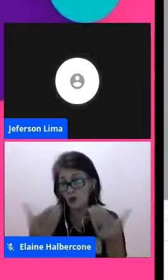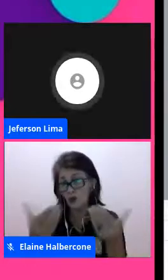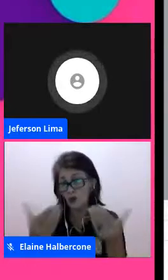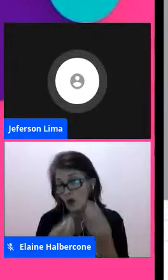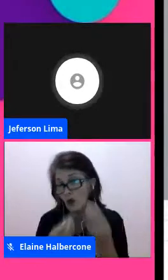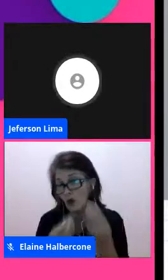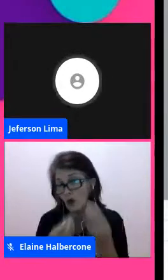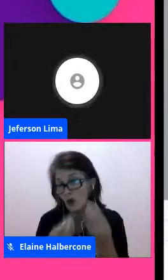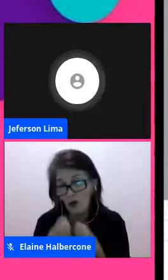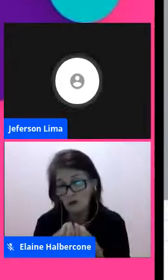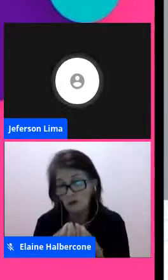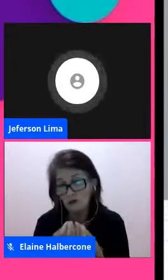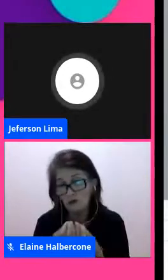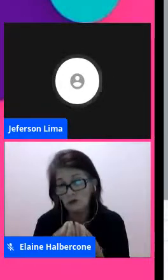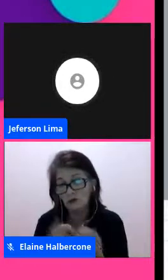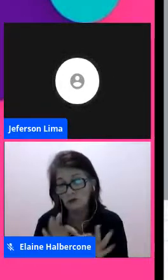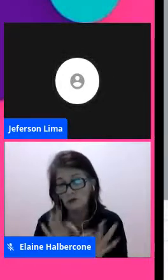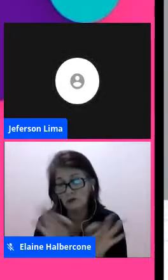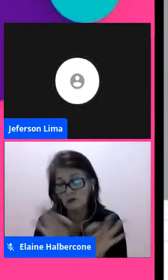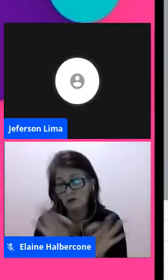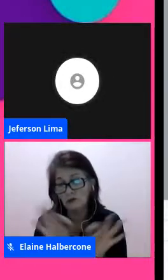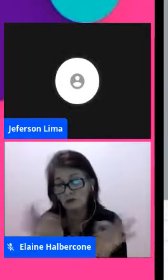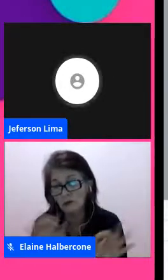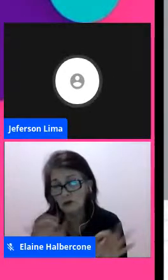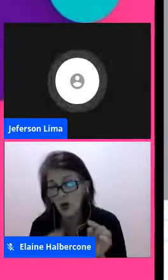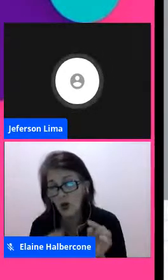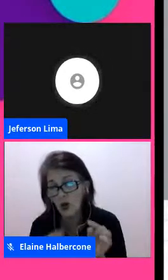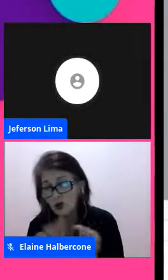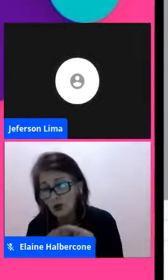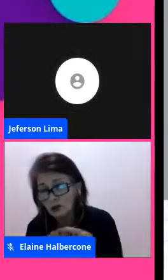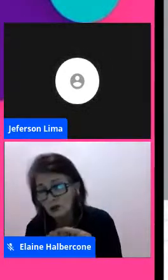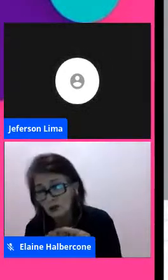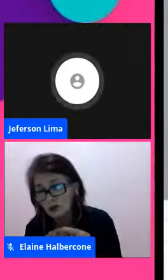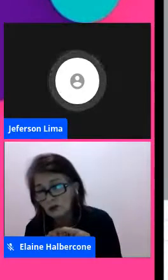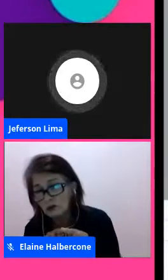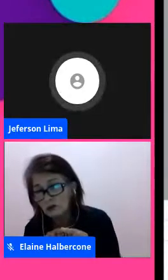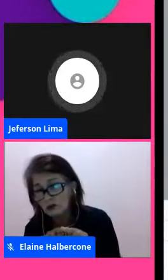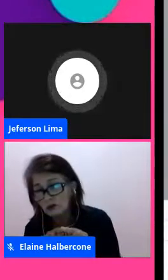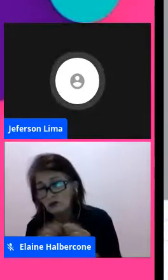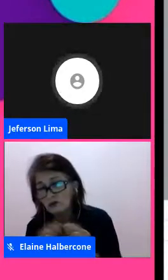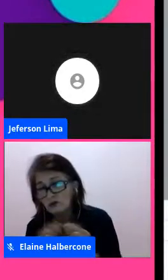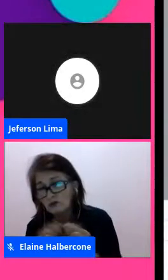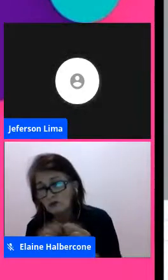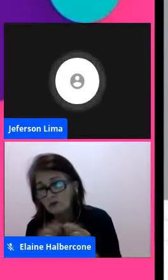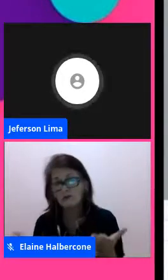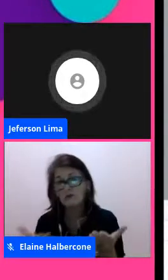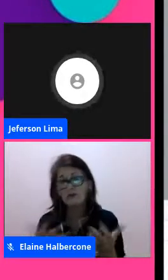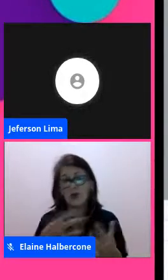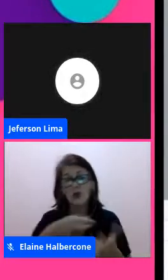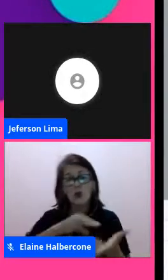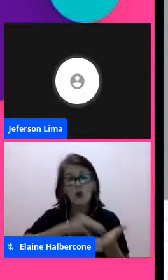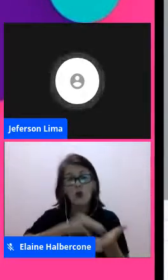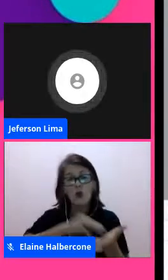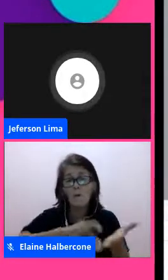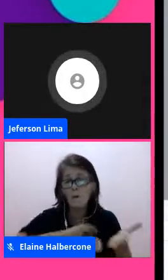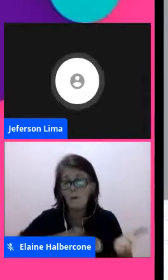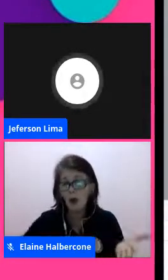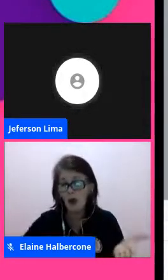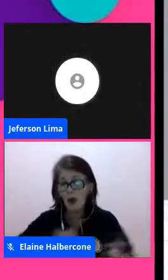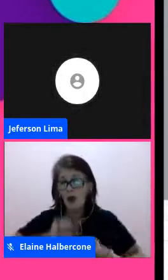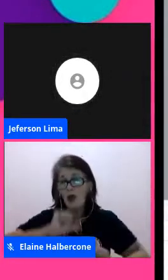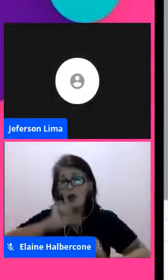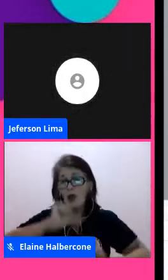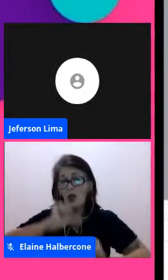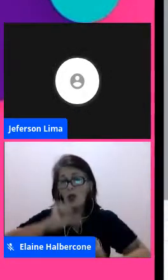Basicamente, tenho aqui um objeto, melhor, uma classe. Nessa classe tem um método que ele vai transformar o meu carinha